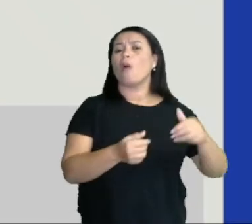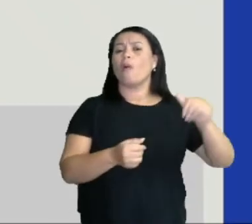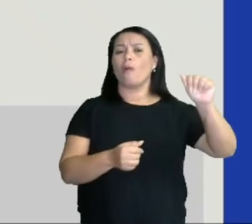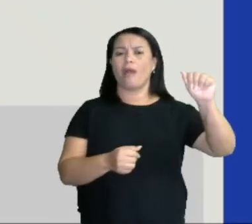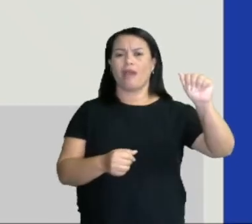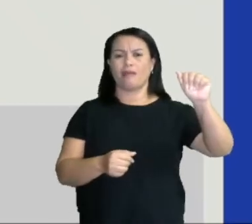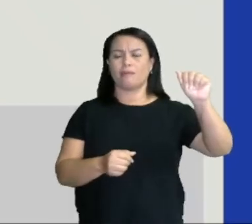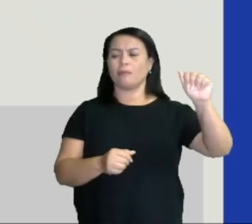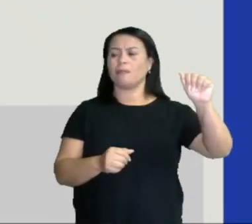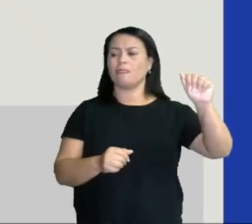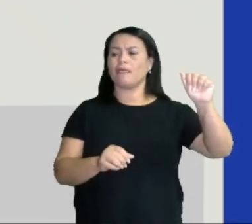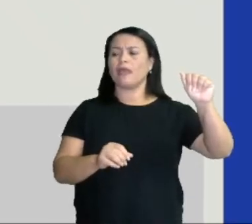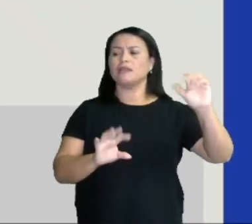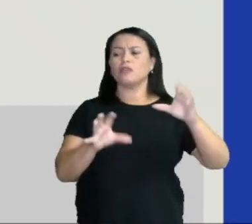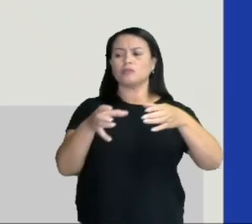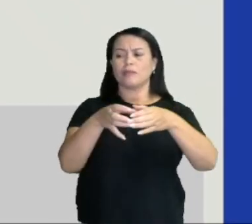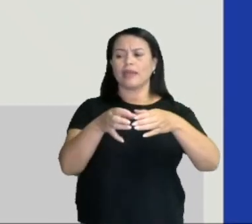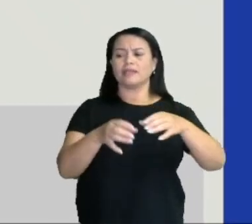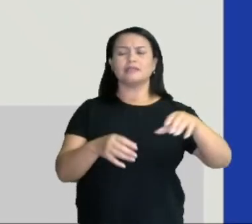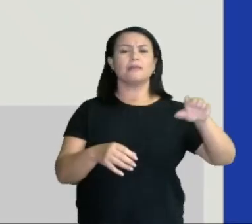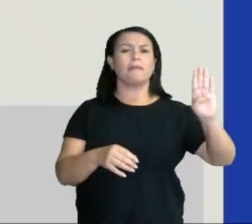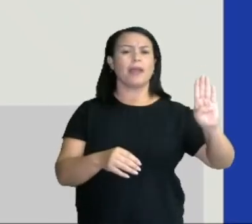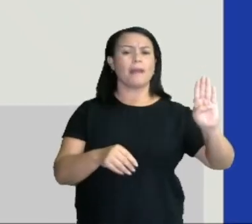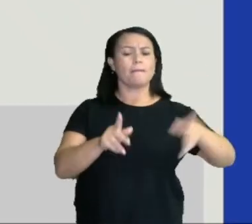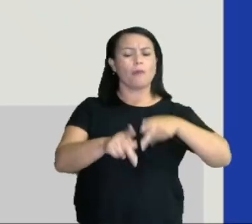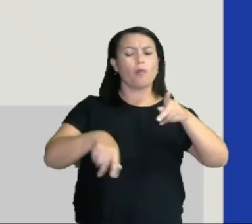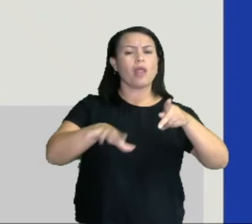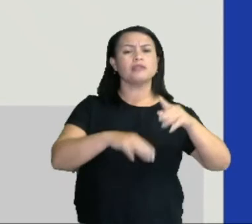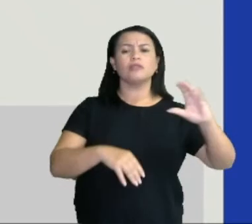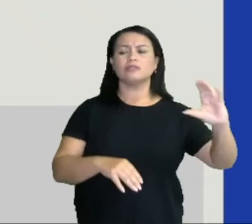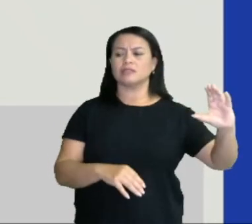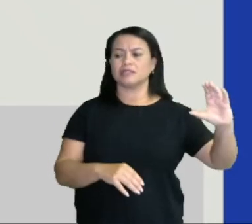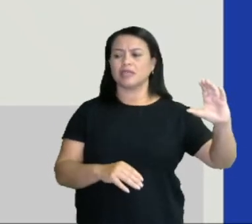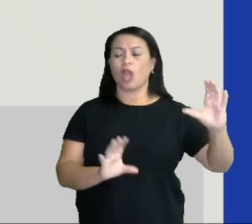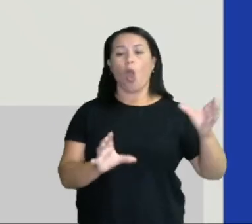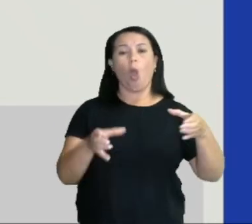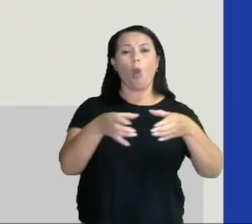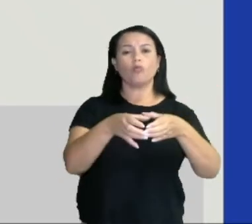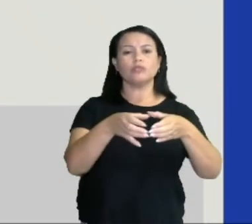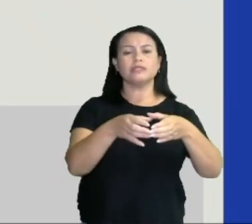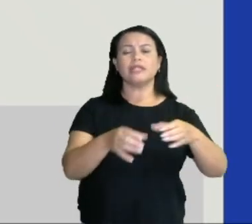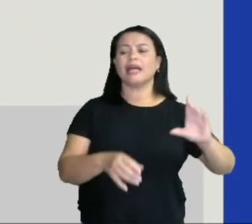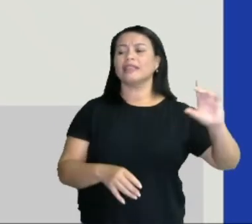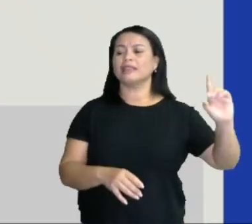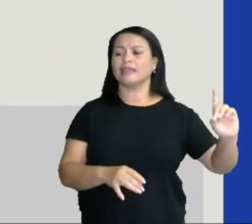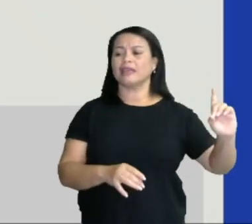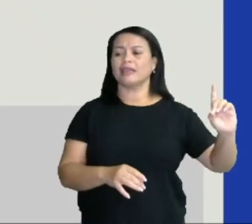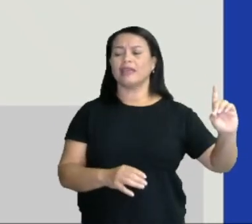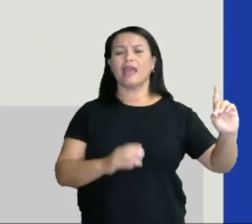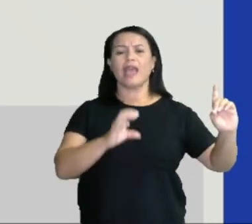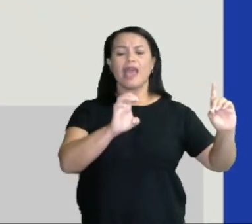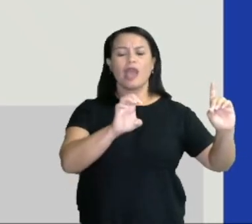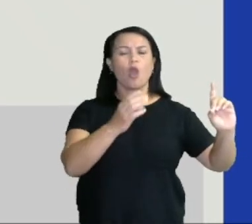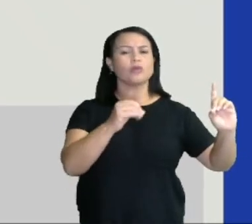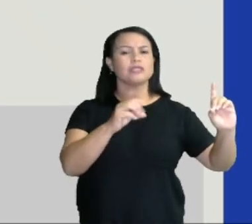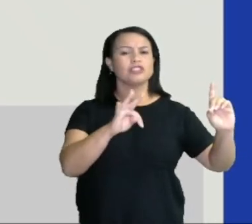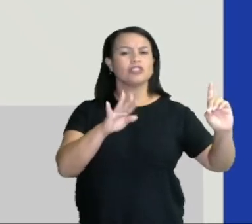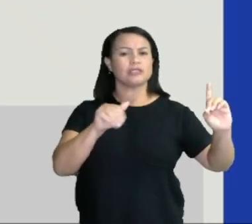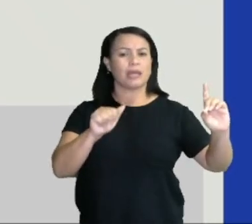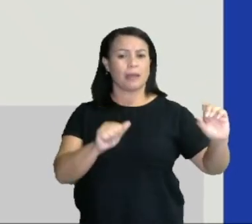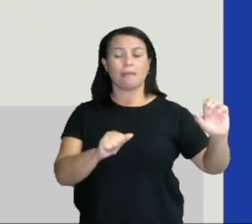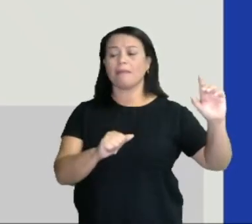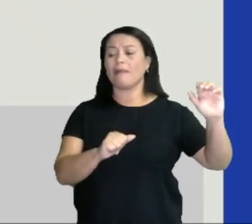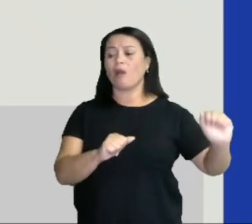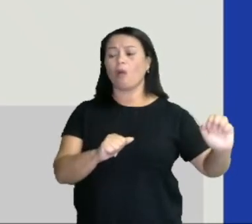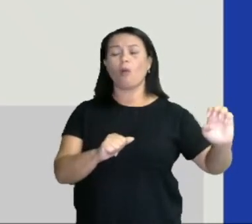A, espécimes. Letra B, população. Letra C, comunidade. Letra D, ecossistemas. Ou